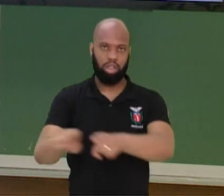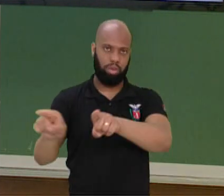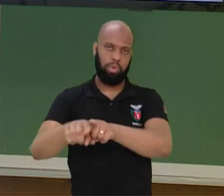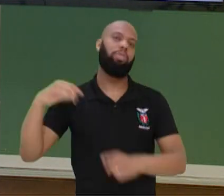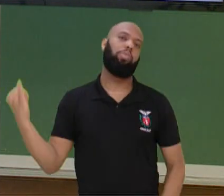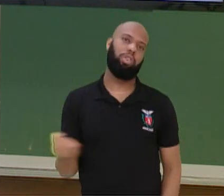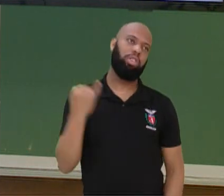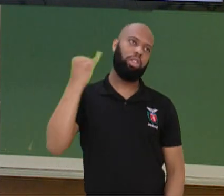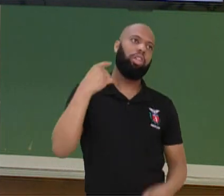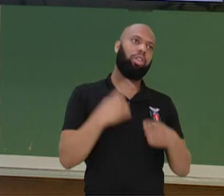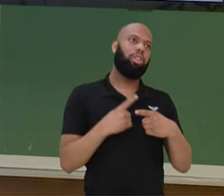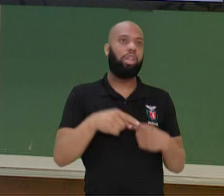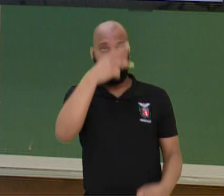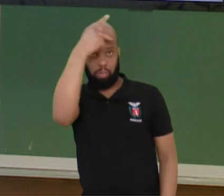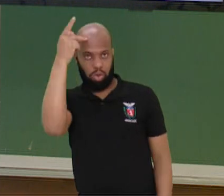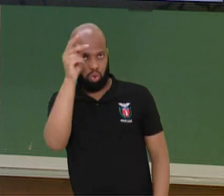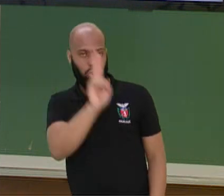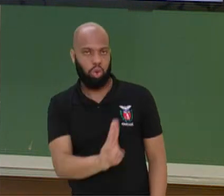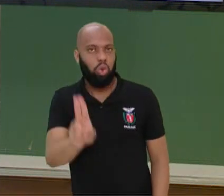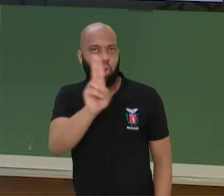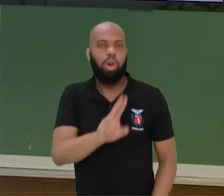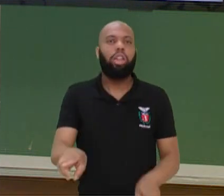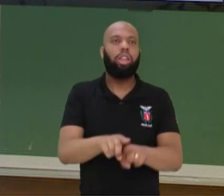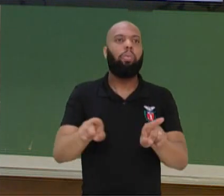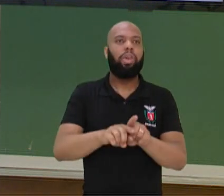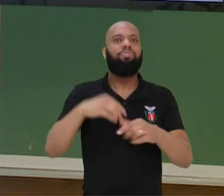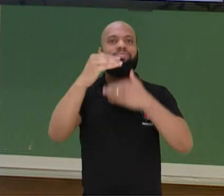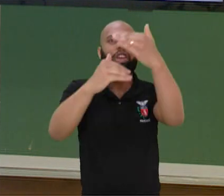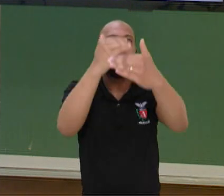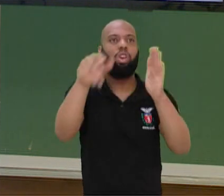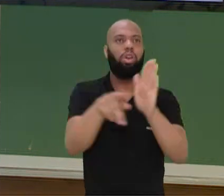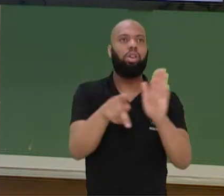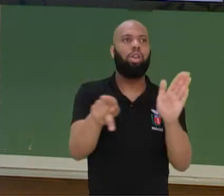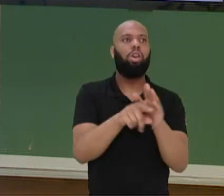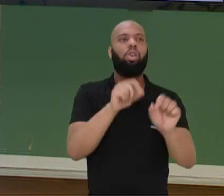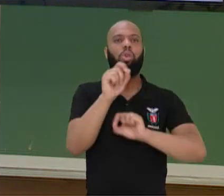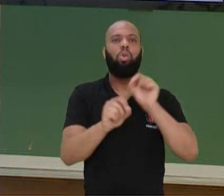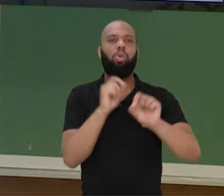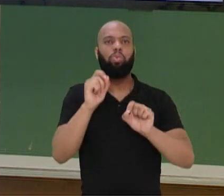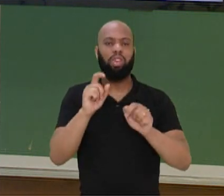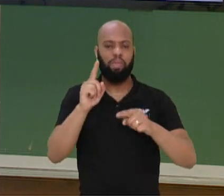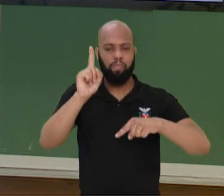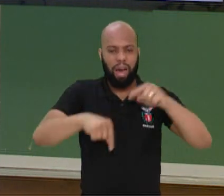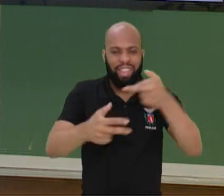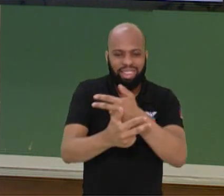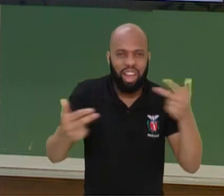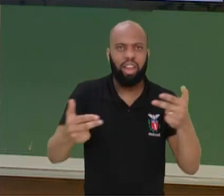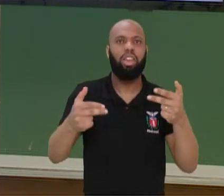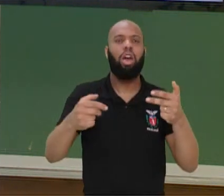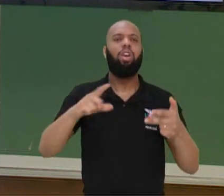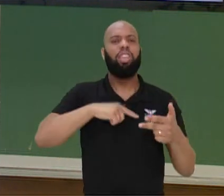Então, pessoas especializadas criaram e desenvolveram aquele aparelho considerando vários